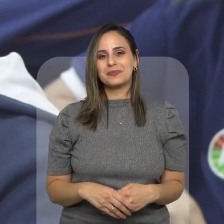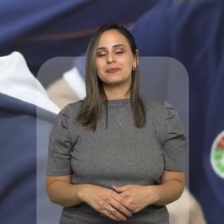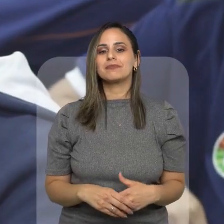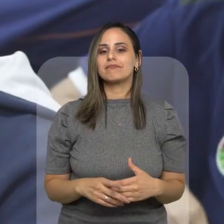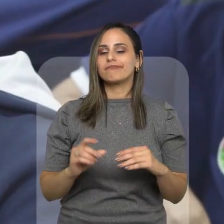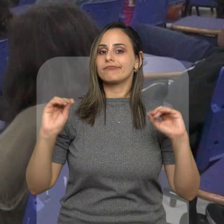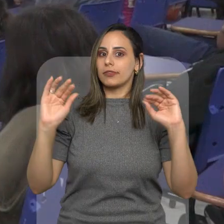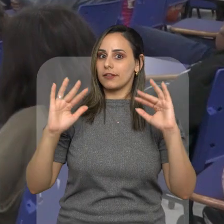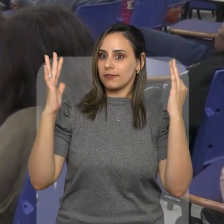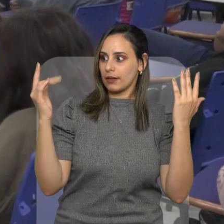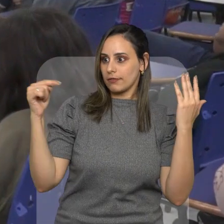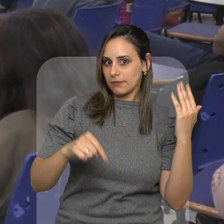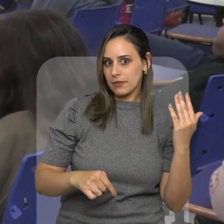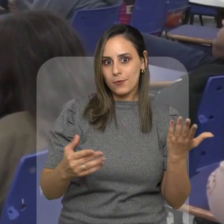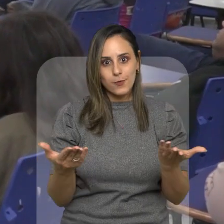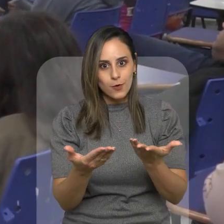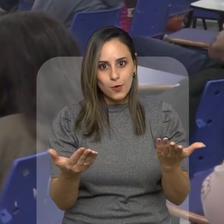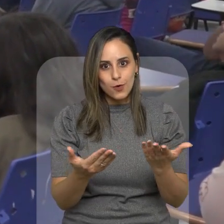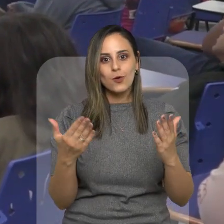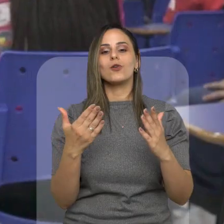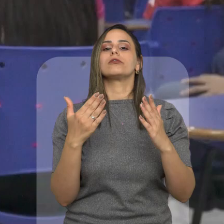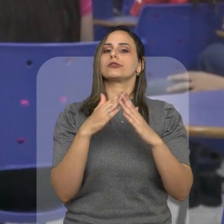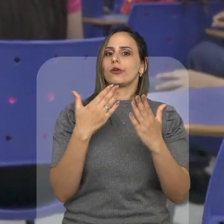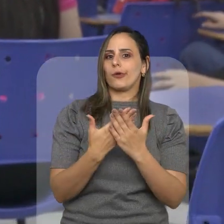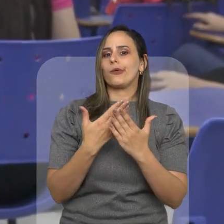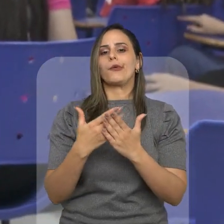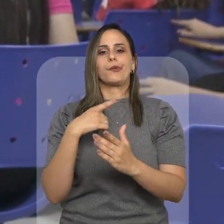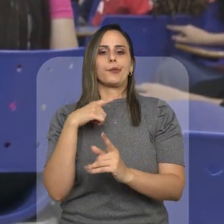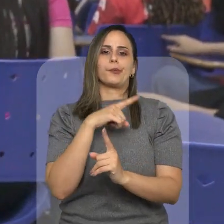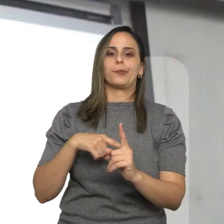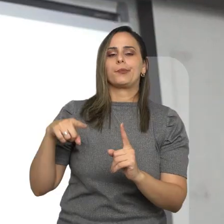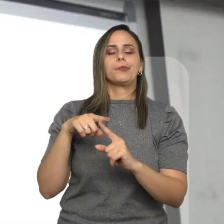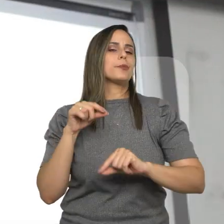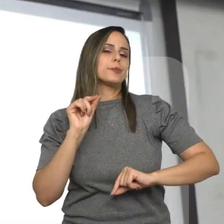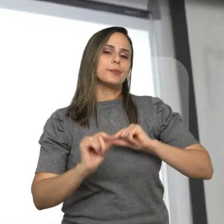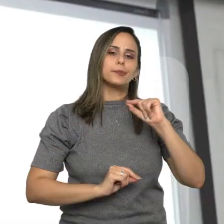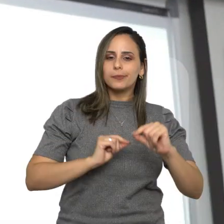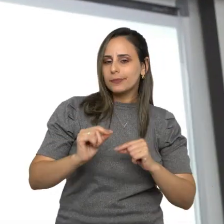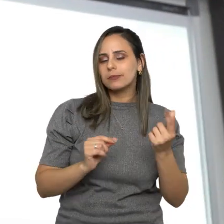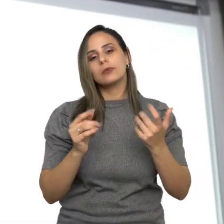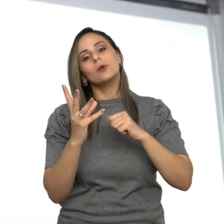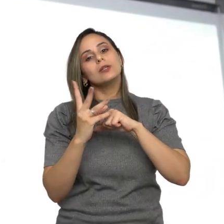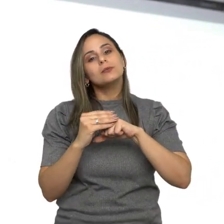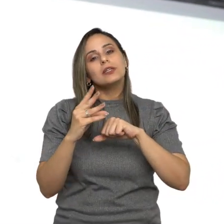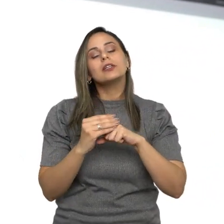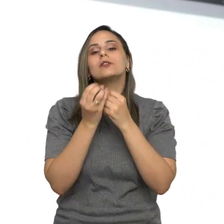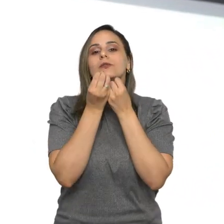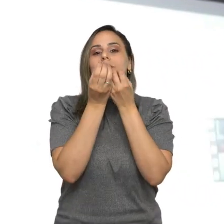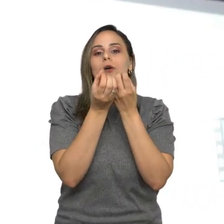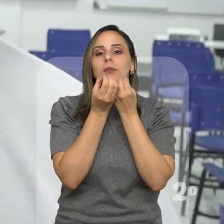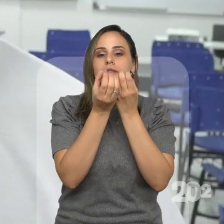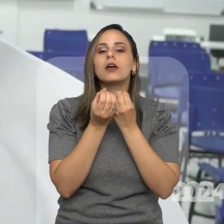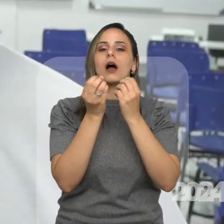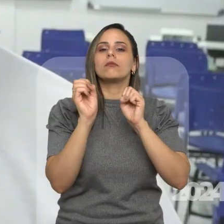Essa blitz que aconteceu hoje, nesse colégio, teve um objetivo, de levar o conhecimento, as informações